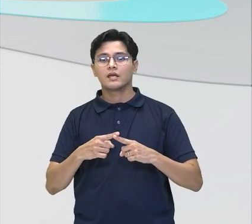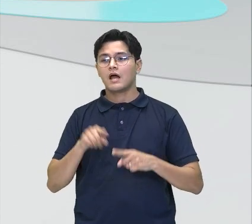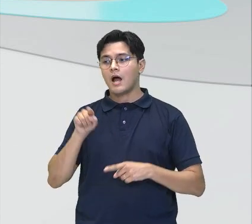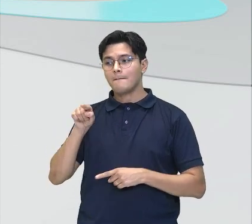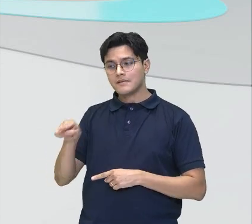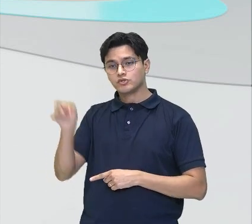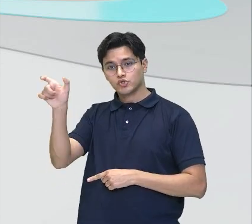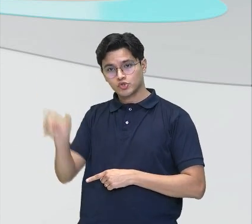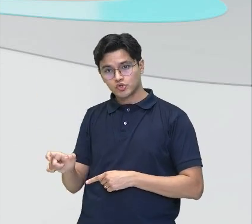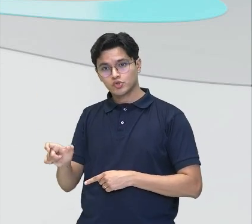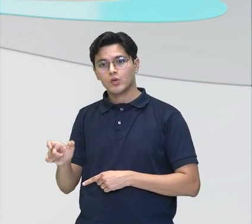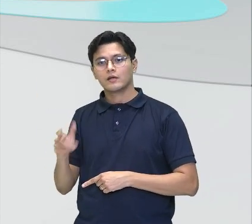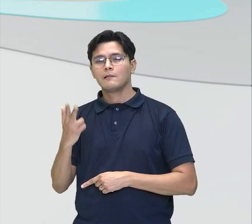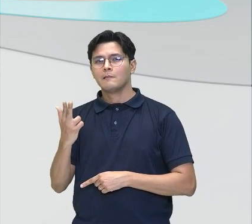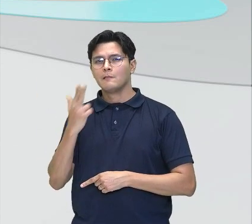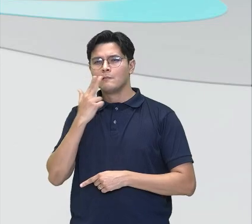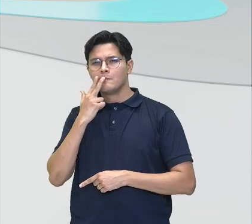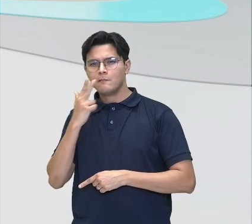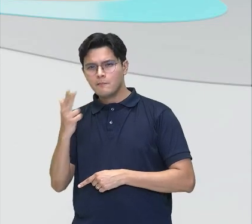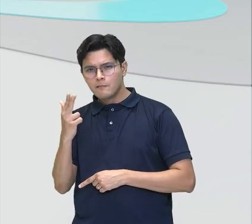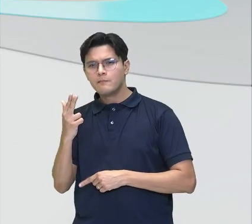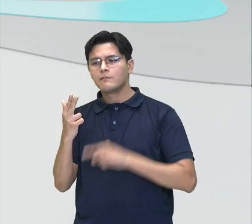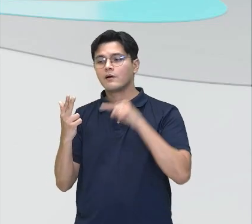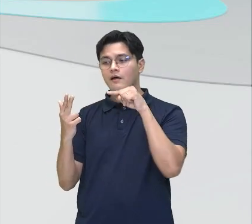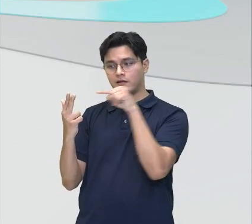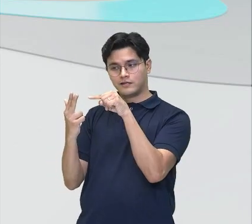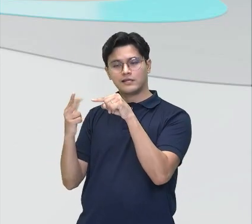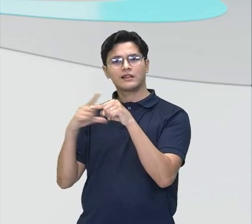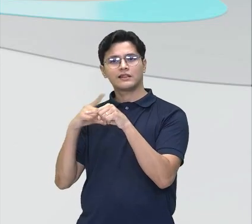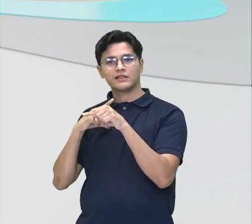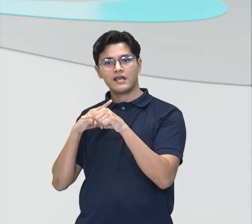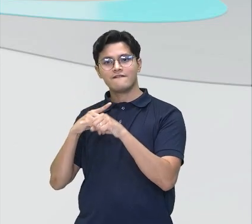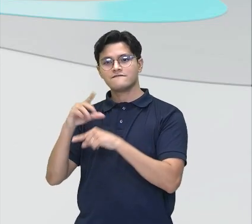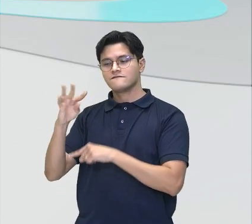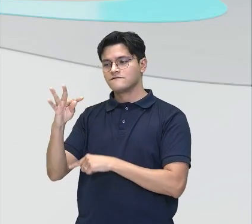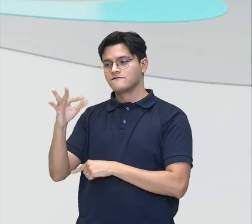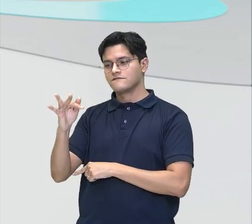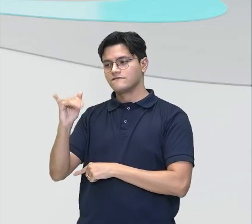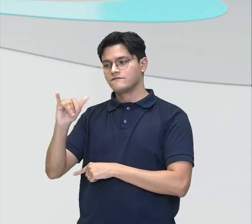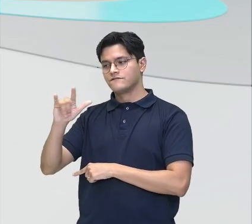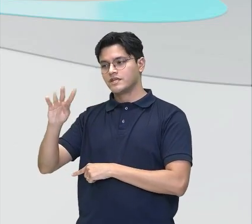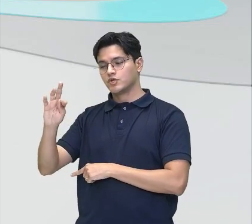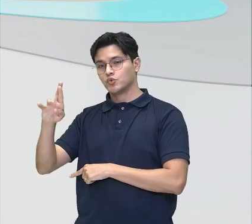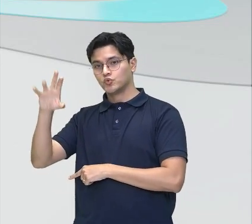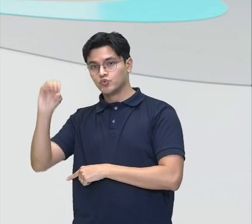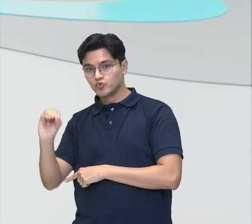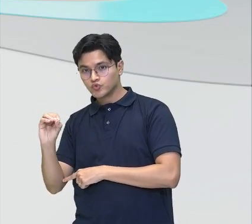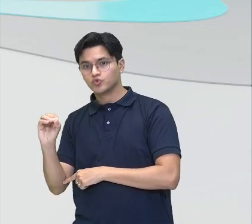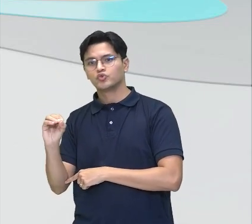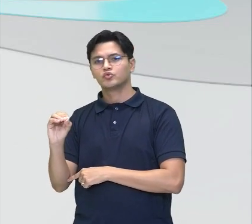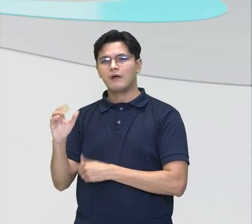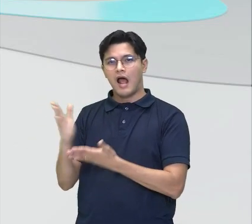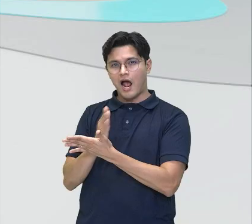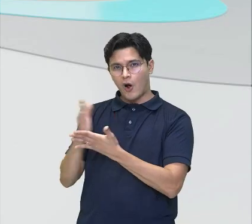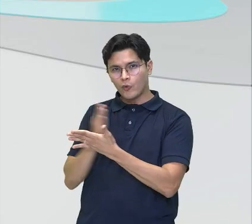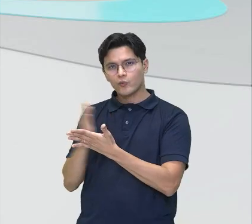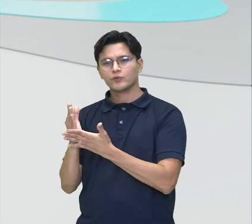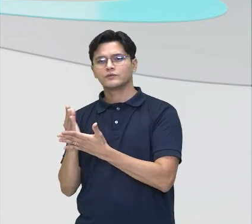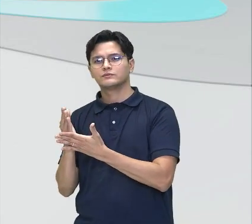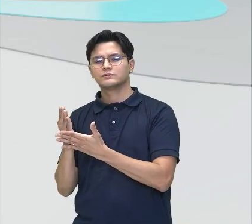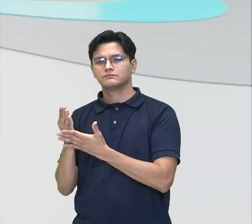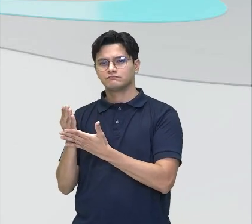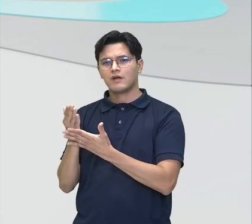fumante passivo, não tem filtro nenhum, está só inalando aquilo. E aí, nesse sentido, é importante a gente combater o tabagismo